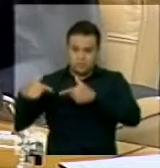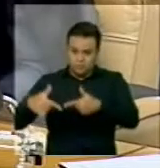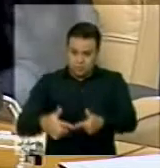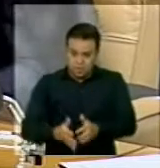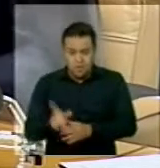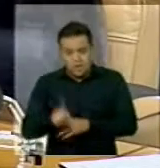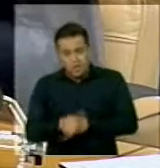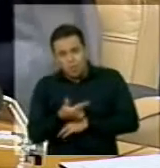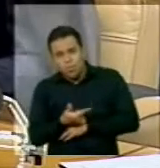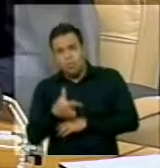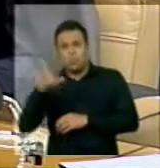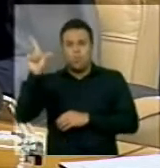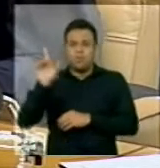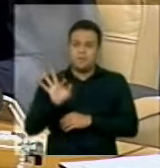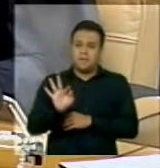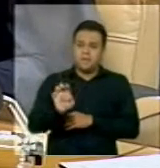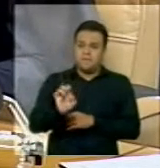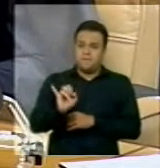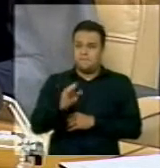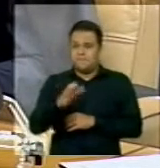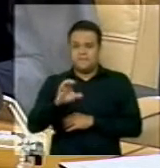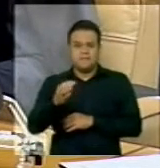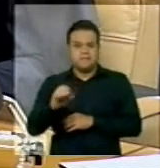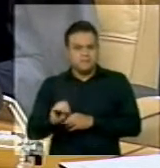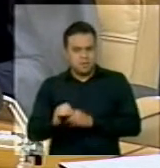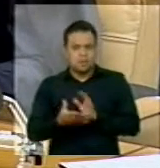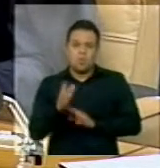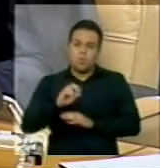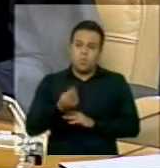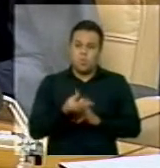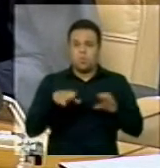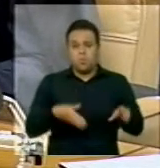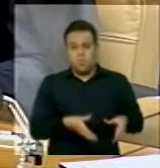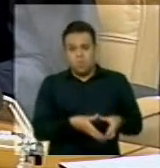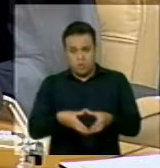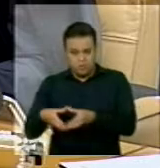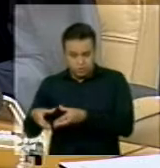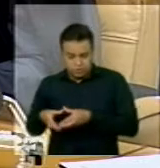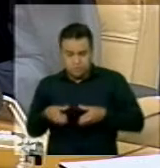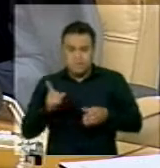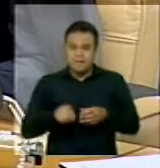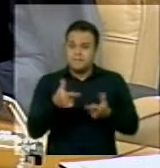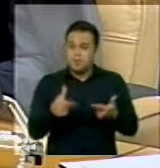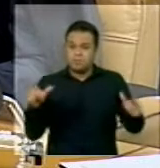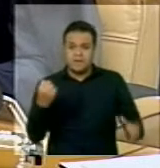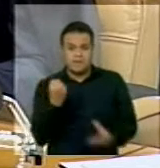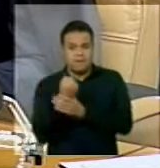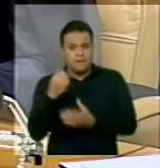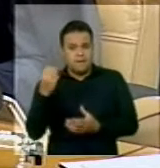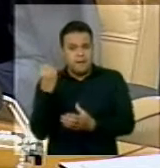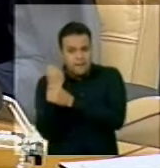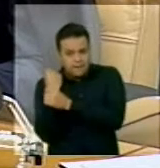outra feição intersubjetiva ou coletiva e sem a garantia de um tratamento